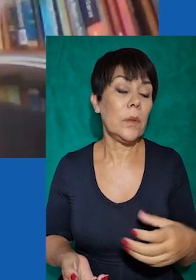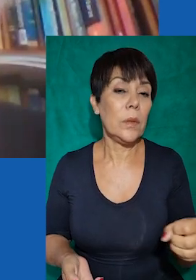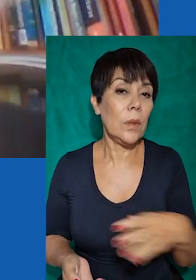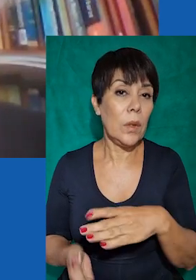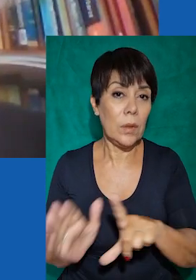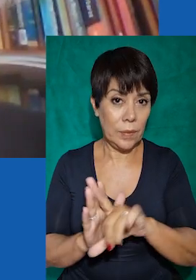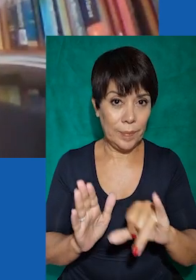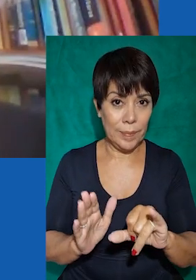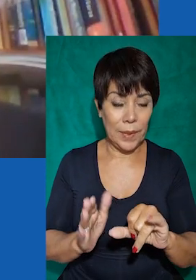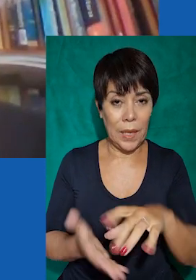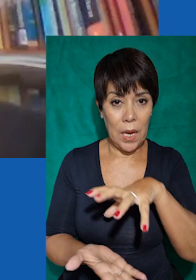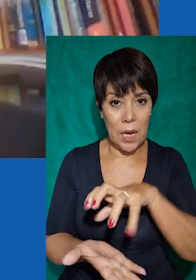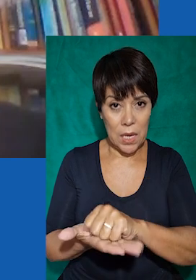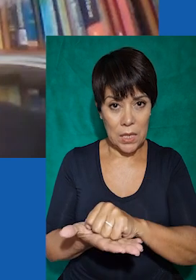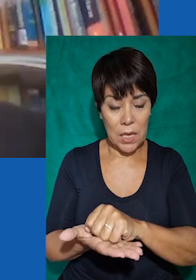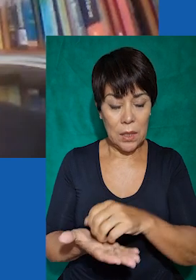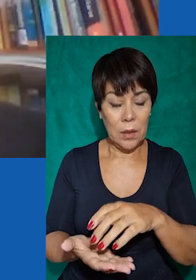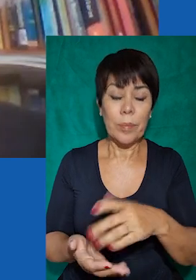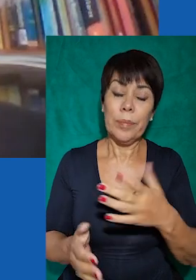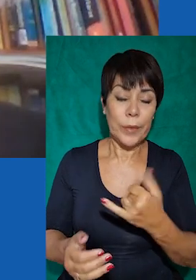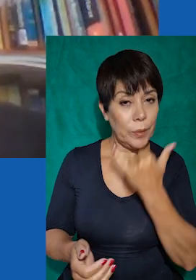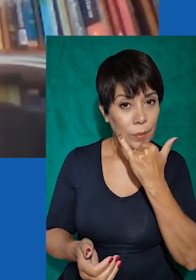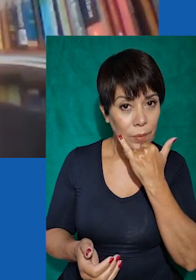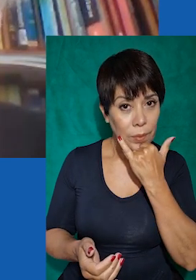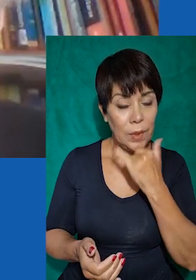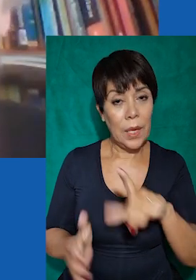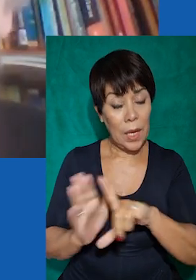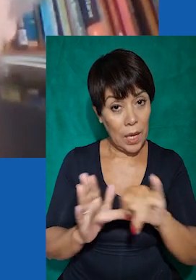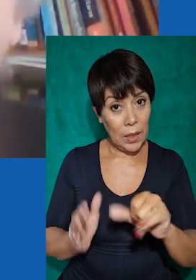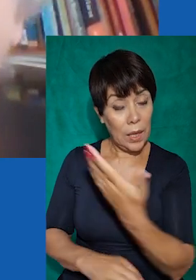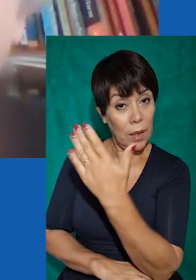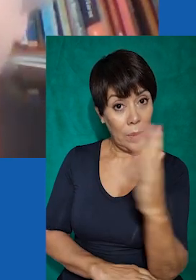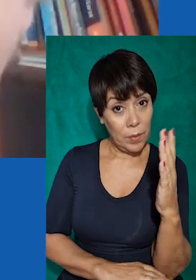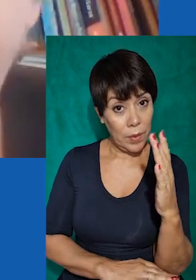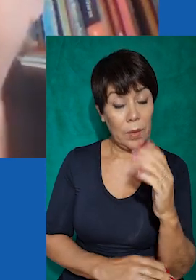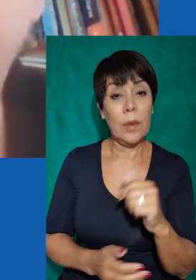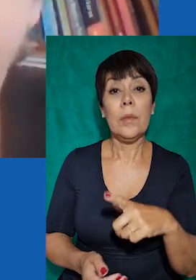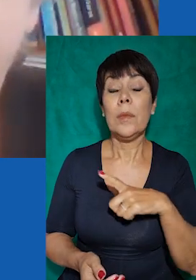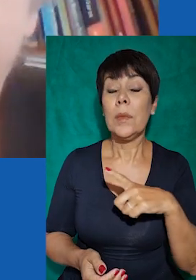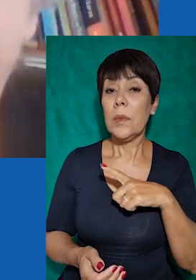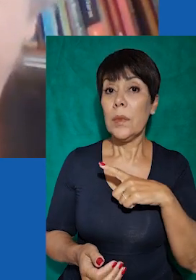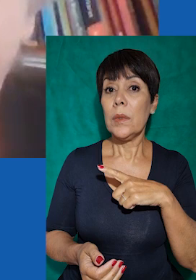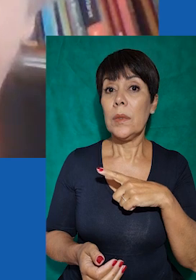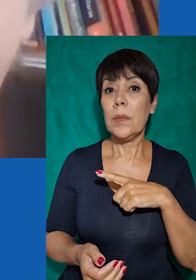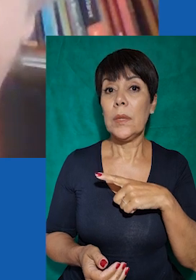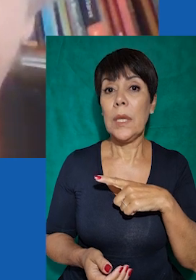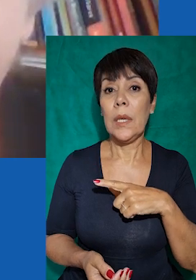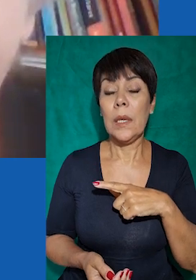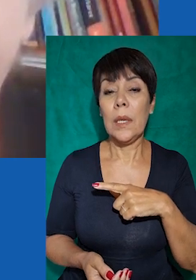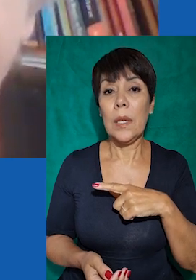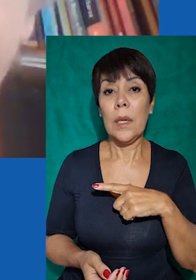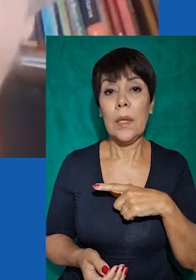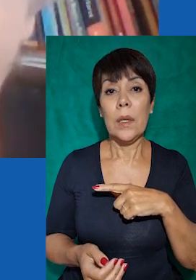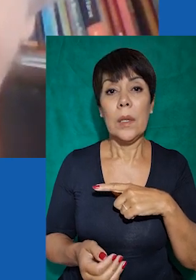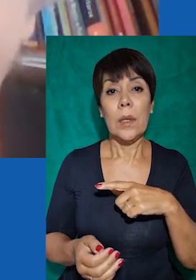Nessa nova legislação do cadastro ambiental, legislação ambiental, figura